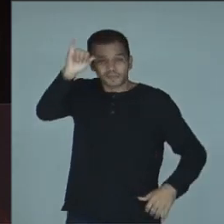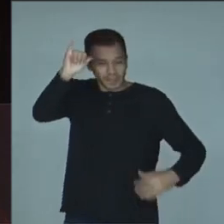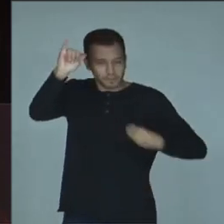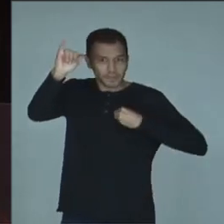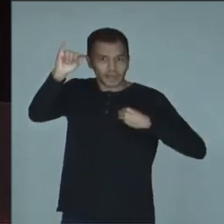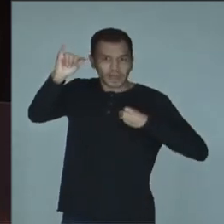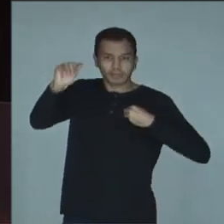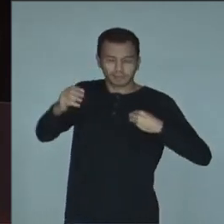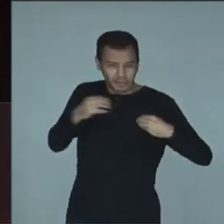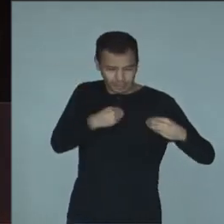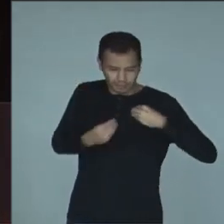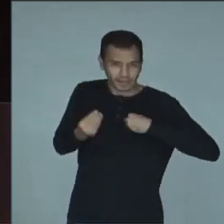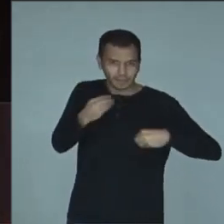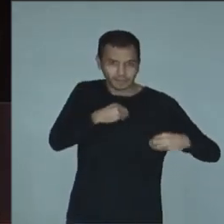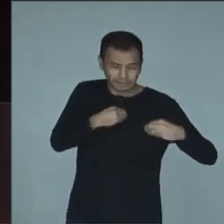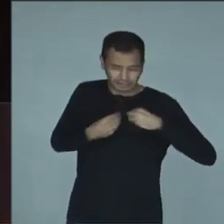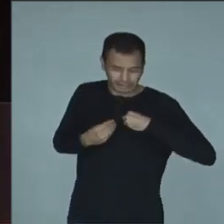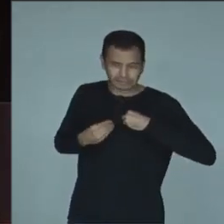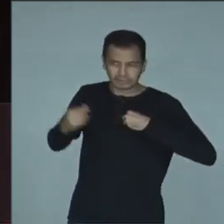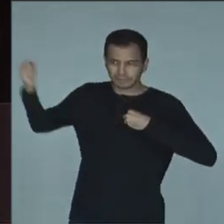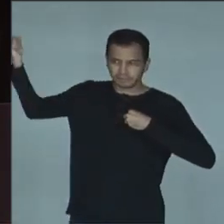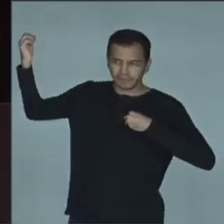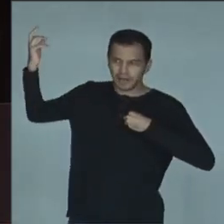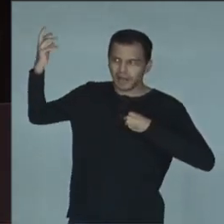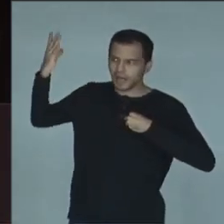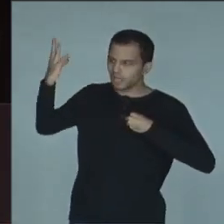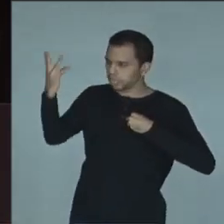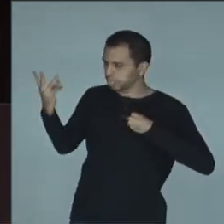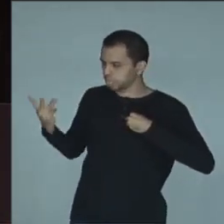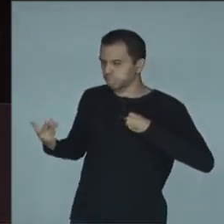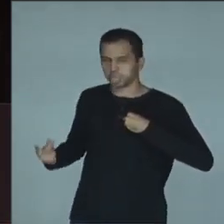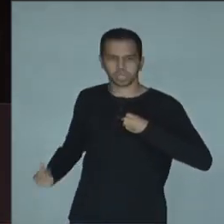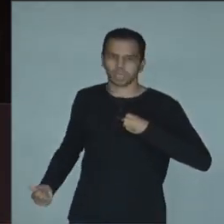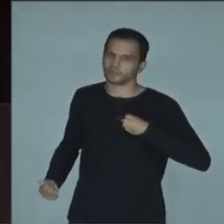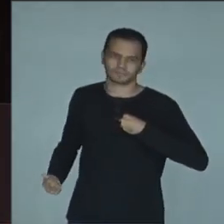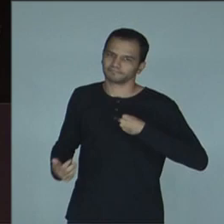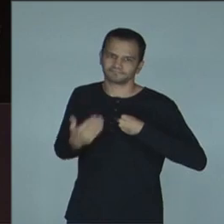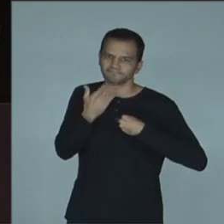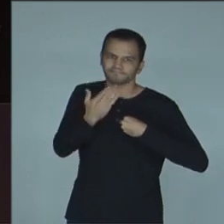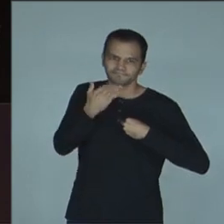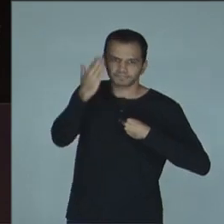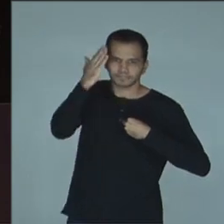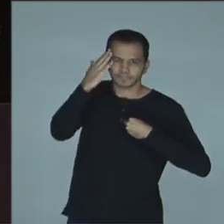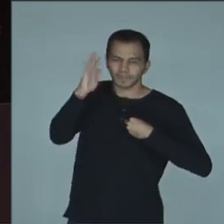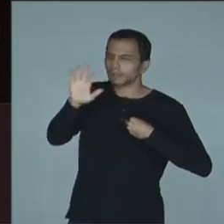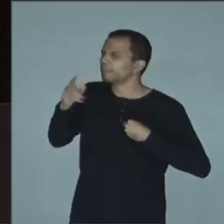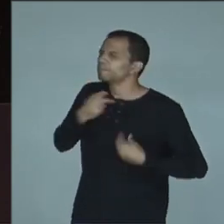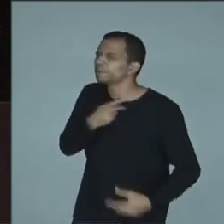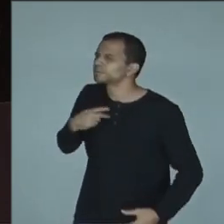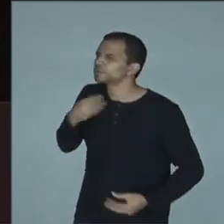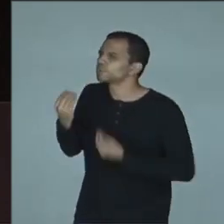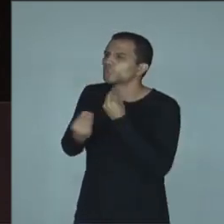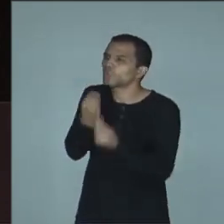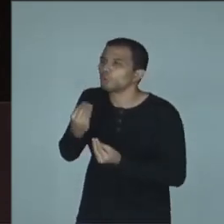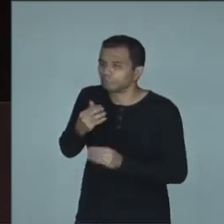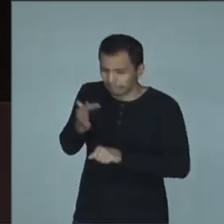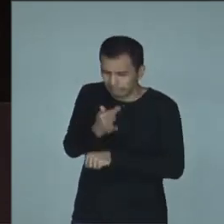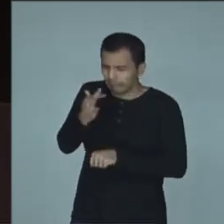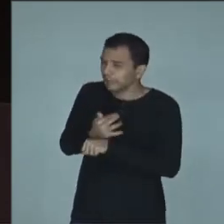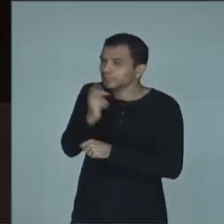o pastor mas o pecado é fácil de superar quem tá dizendo que